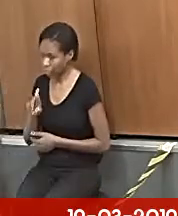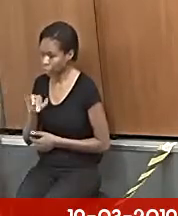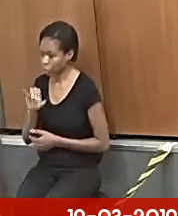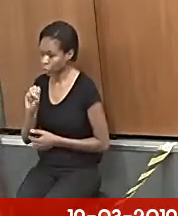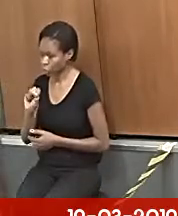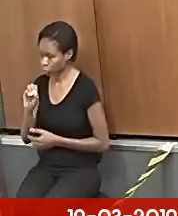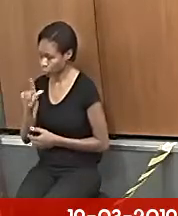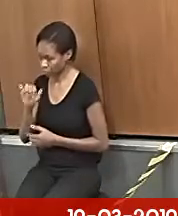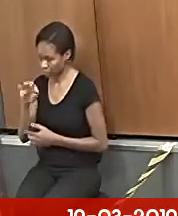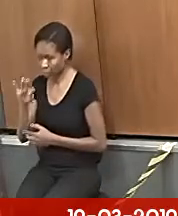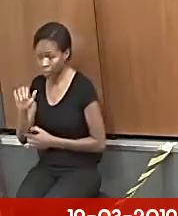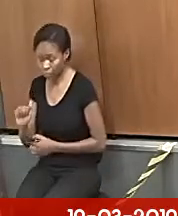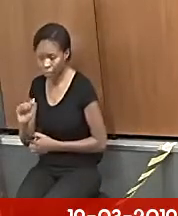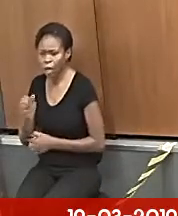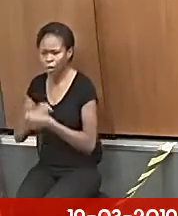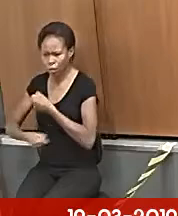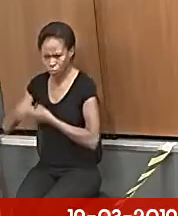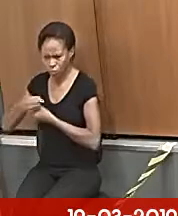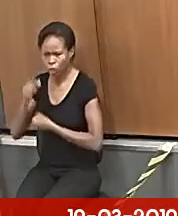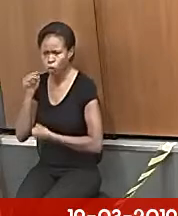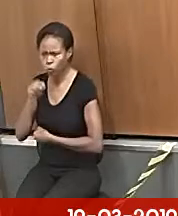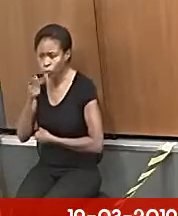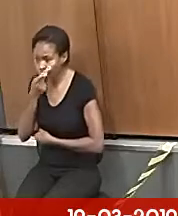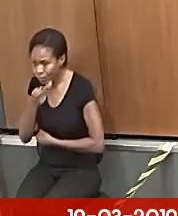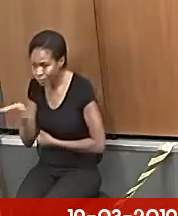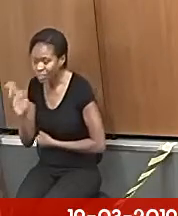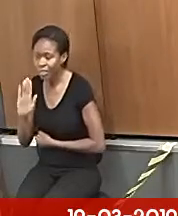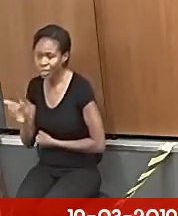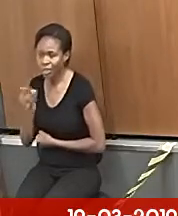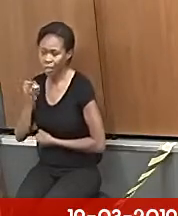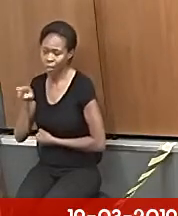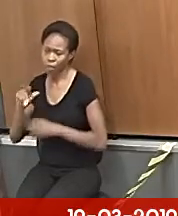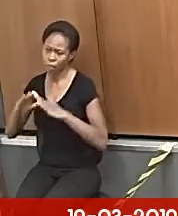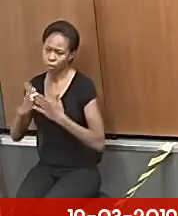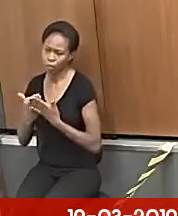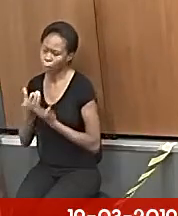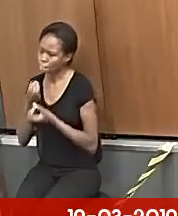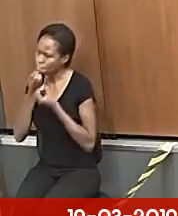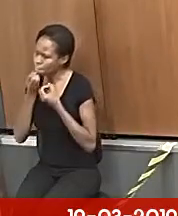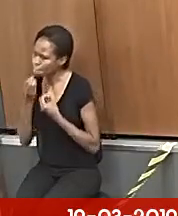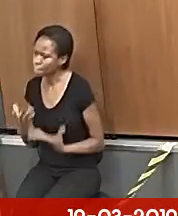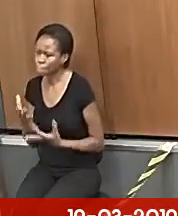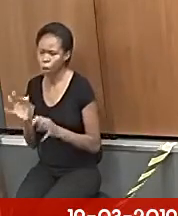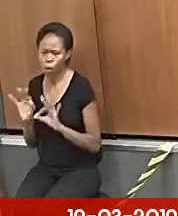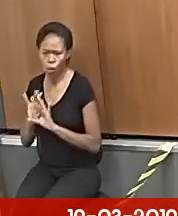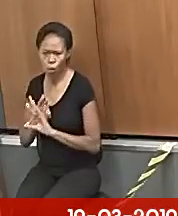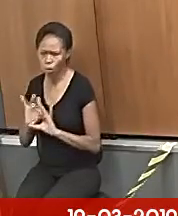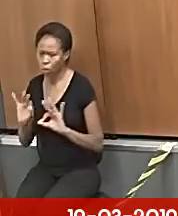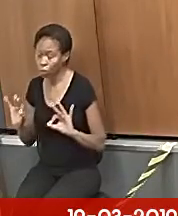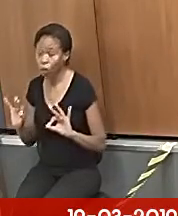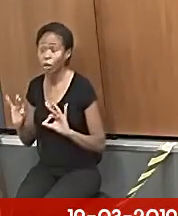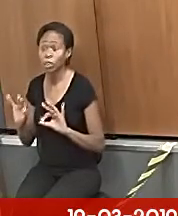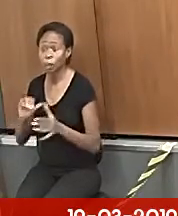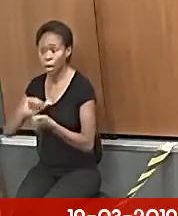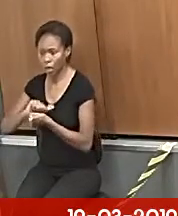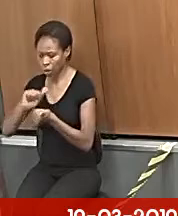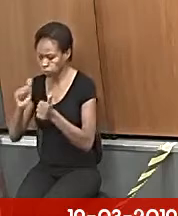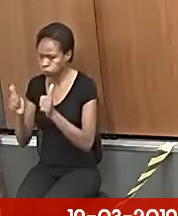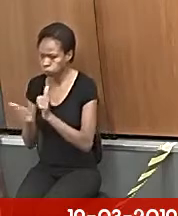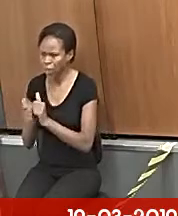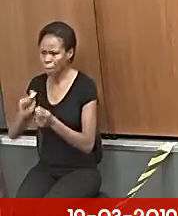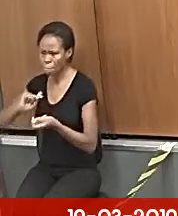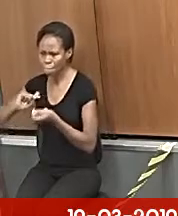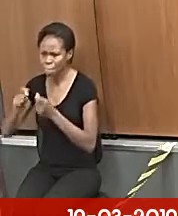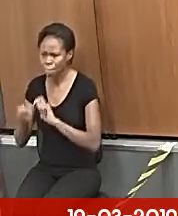o ano retrasado a escola é muito boa escola muito boa que totalmente adaptada para